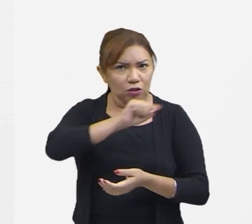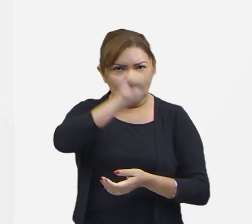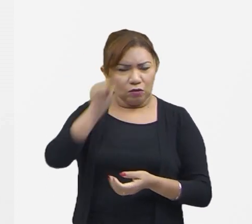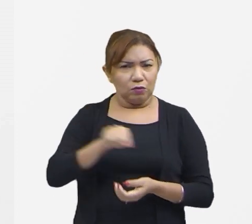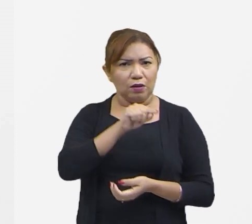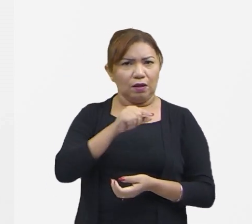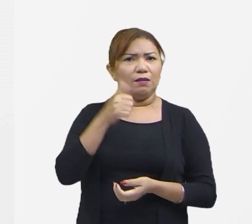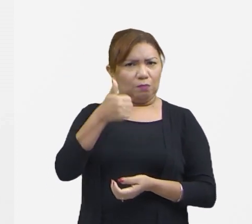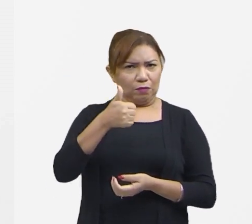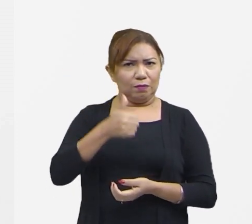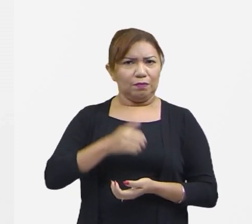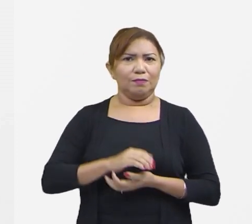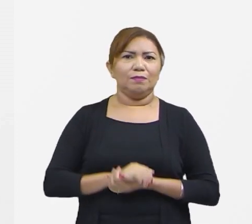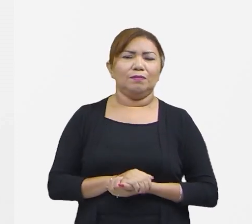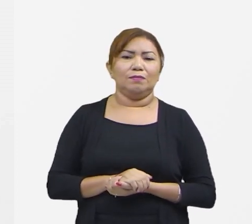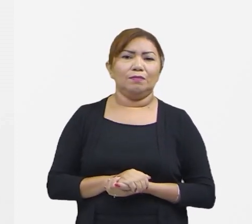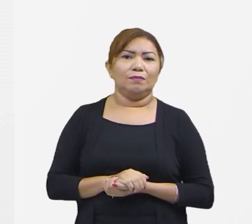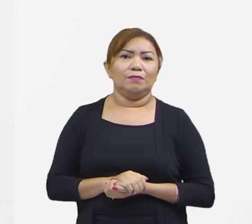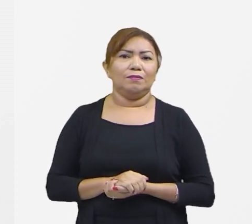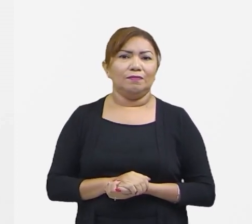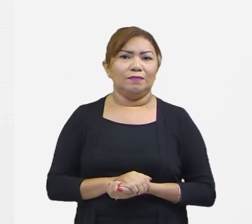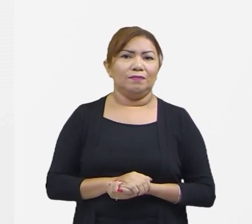círculozinho.